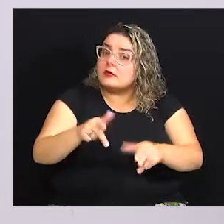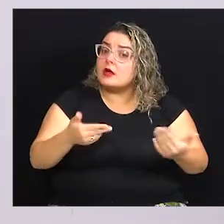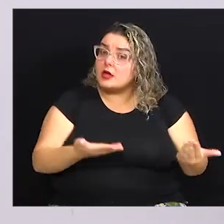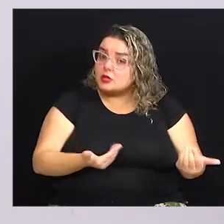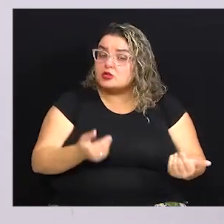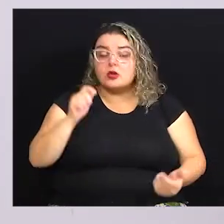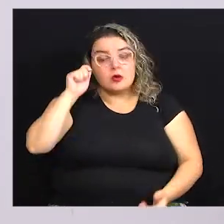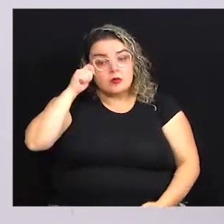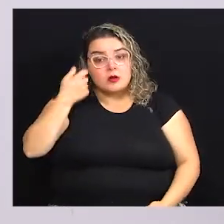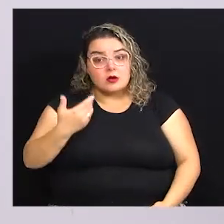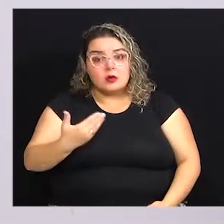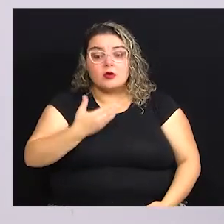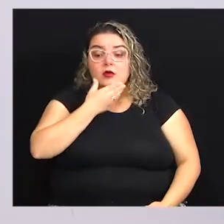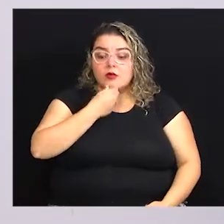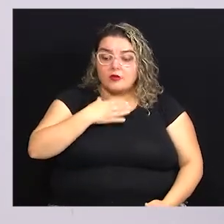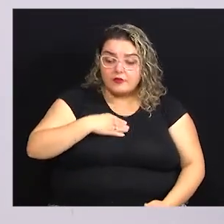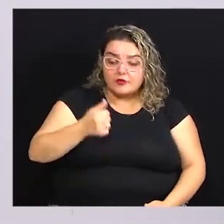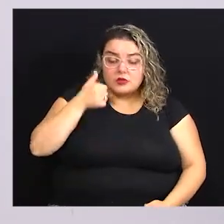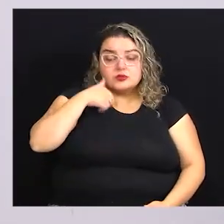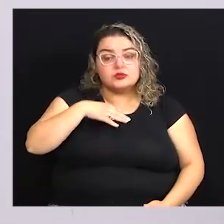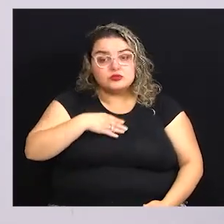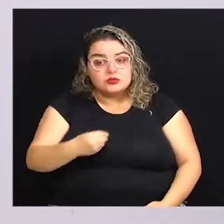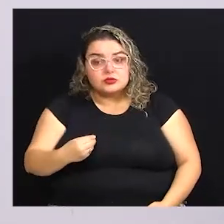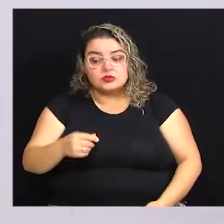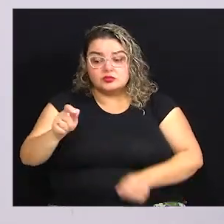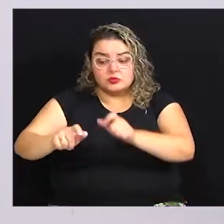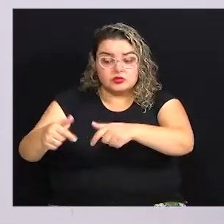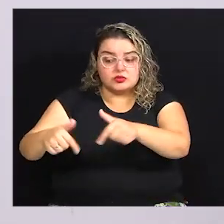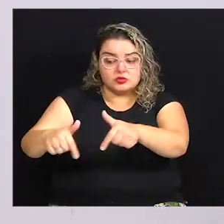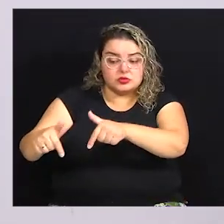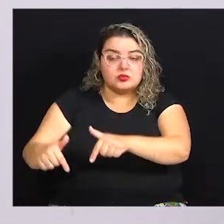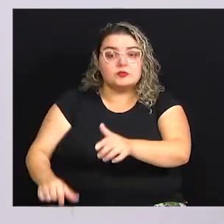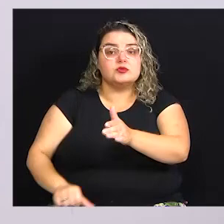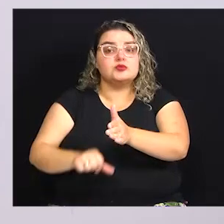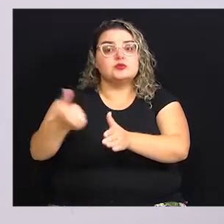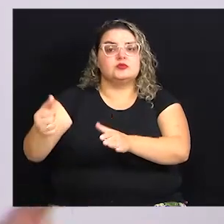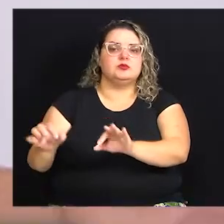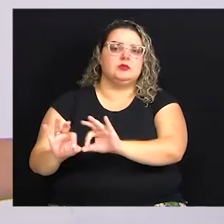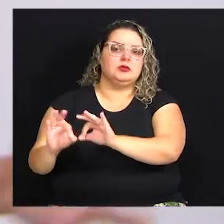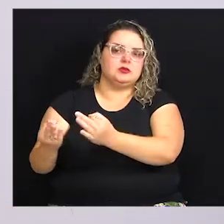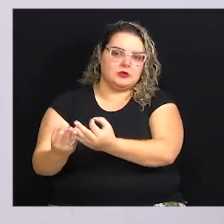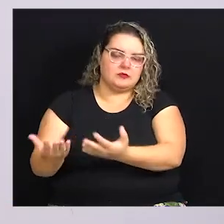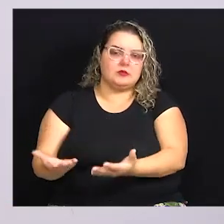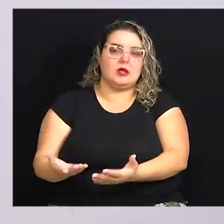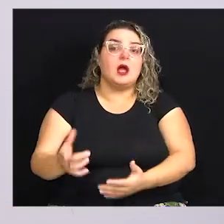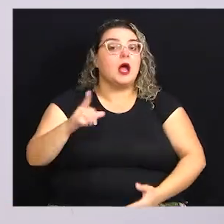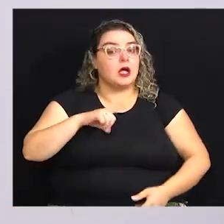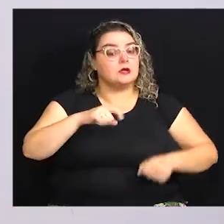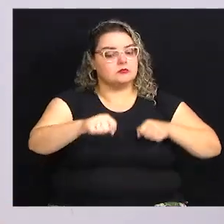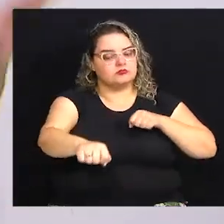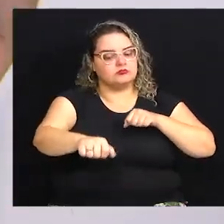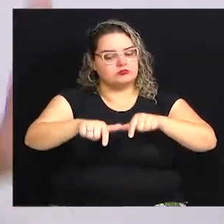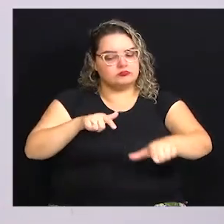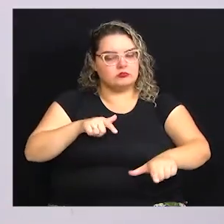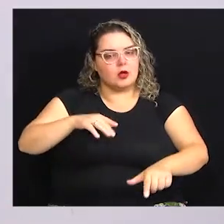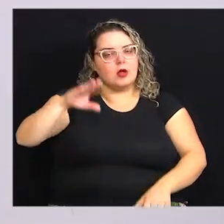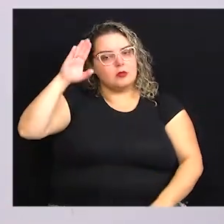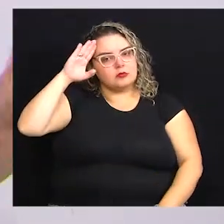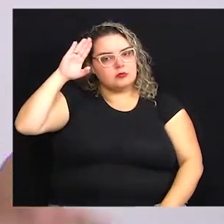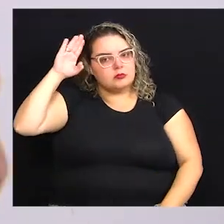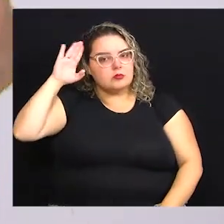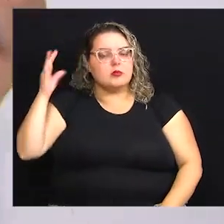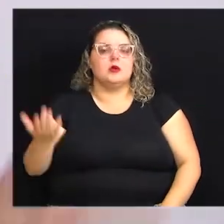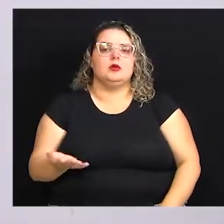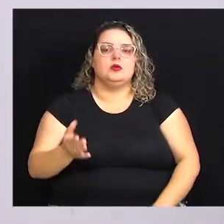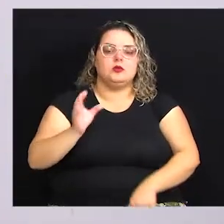possibilitou que muitos jovens negros, filhos de trabalhadores, fossem os primeiros dentro da sua família a